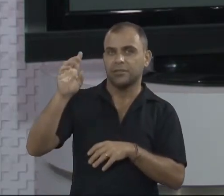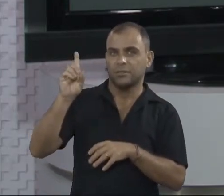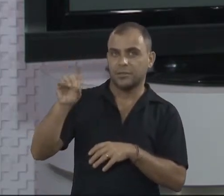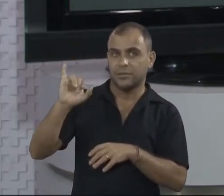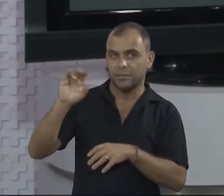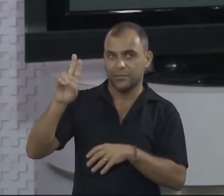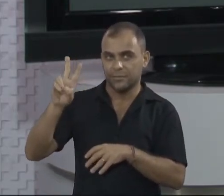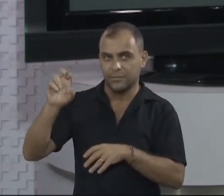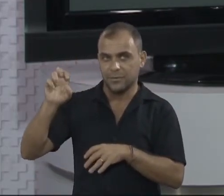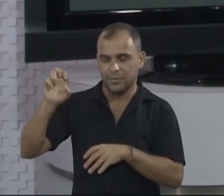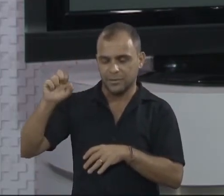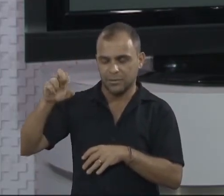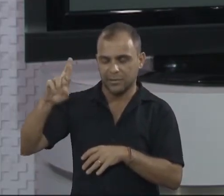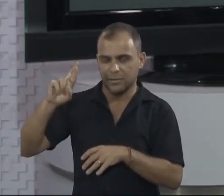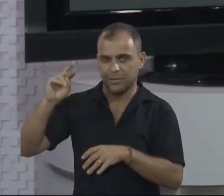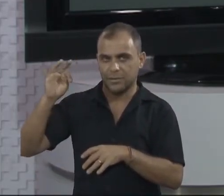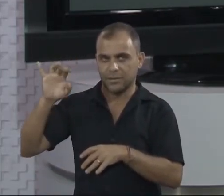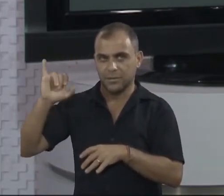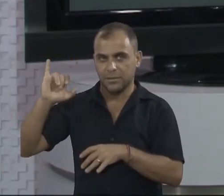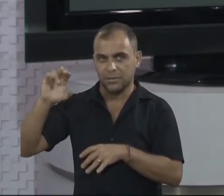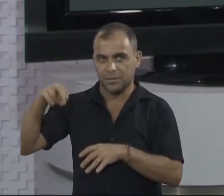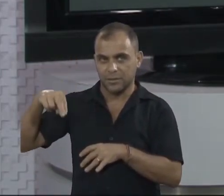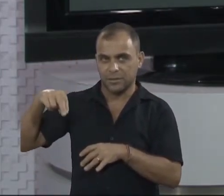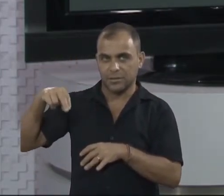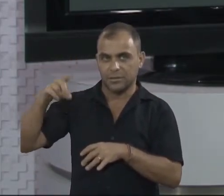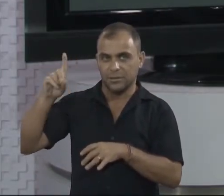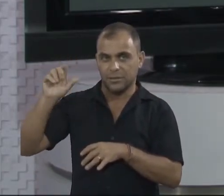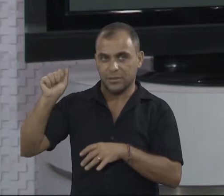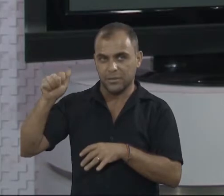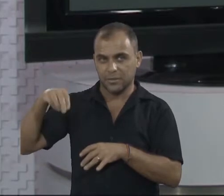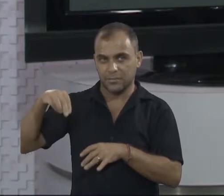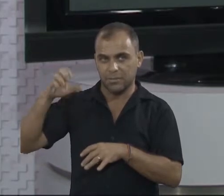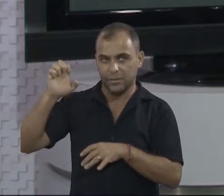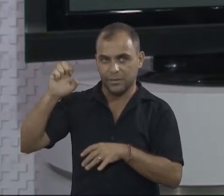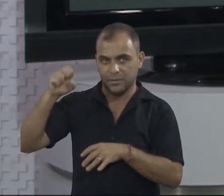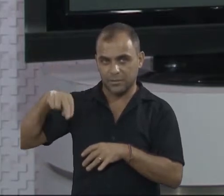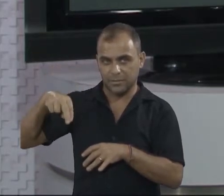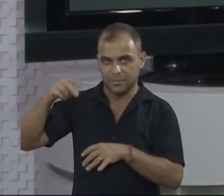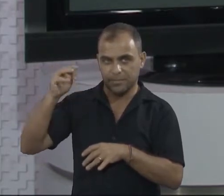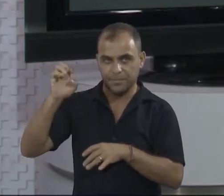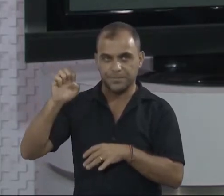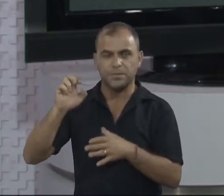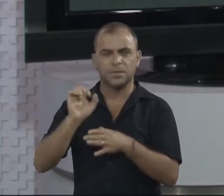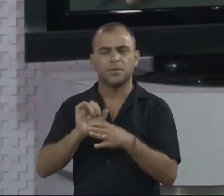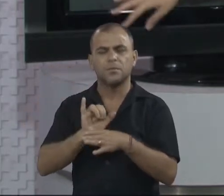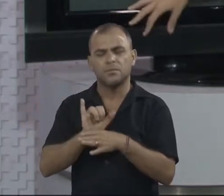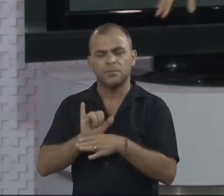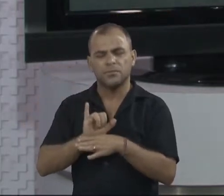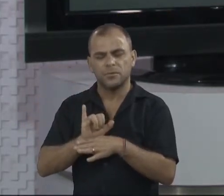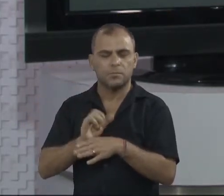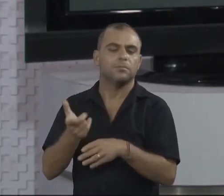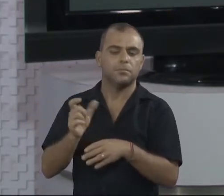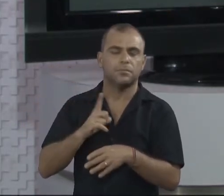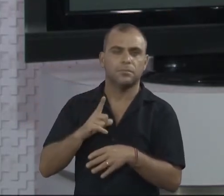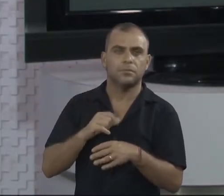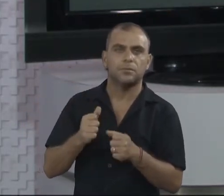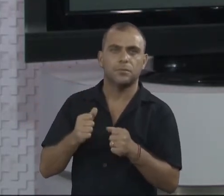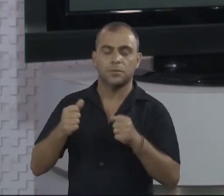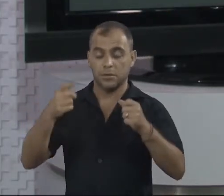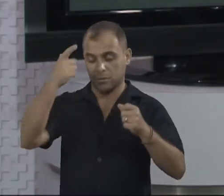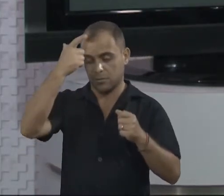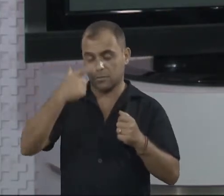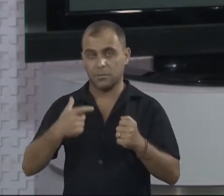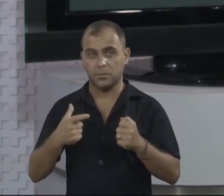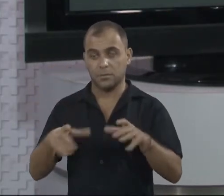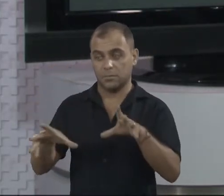Bom, o sistema nervoso, ele é responsável por transmitir os sinais do corpo todo e de todos os